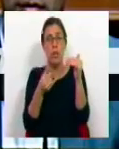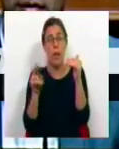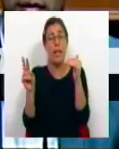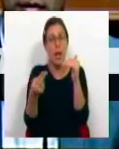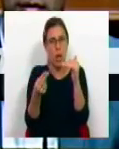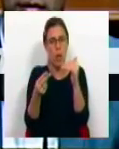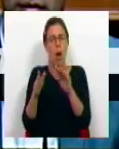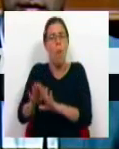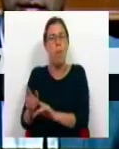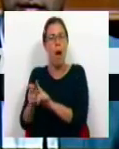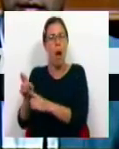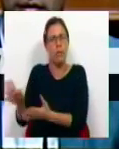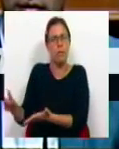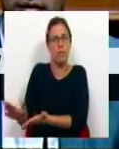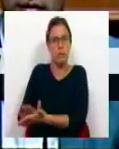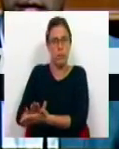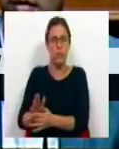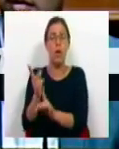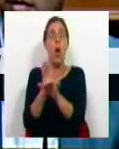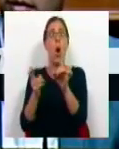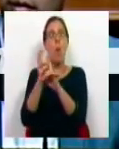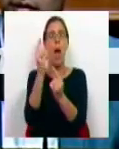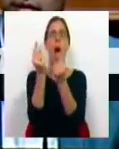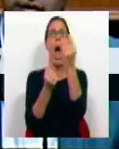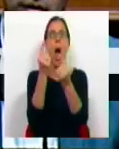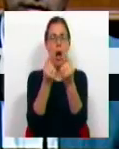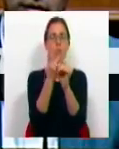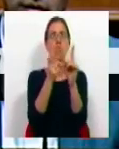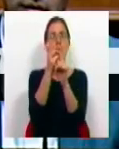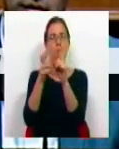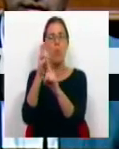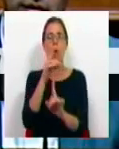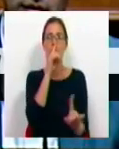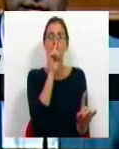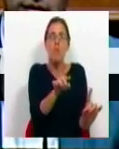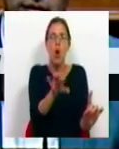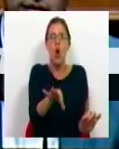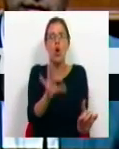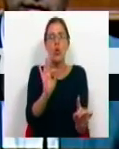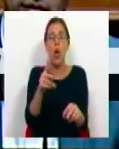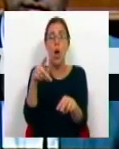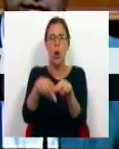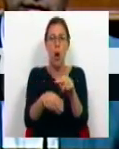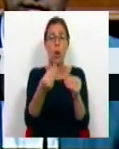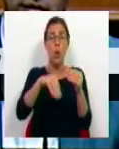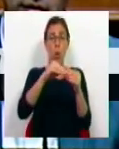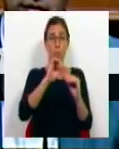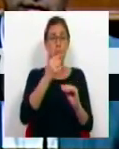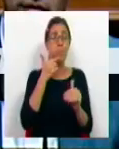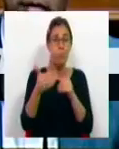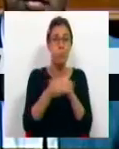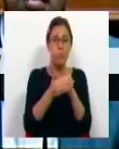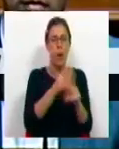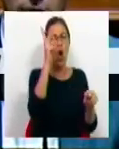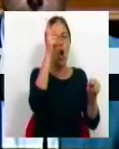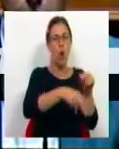250 euros congeladas. Aumentou discricionariamente algumas pensões, mas escolheu fazê-lo cortando o complemento solidário para idosos